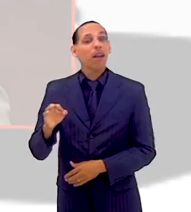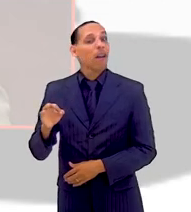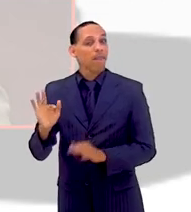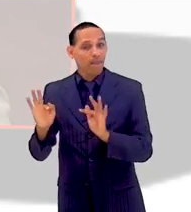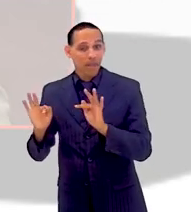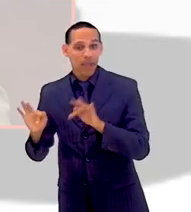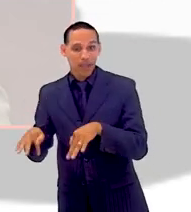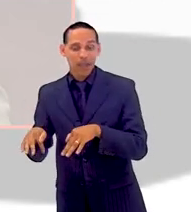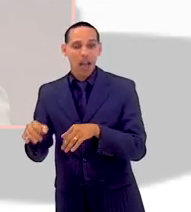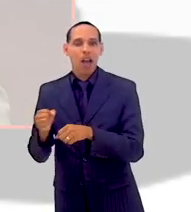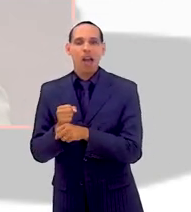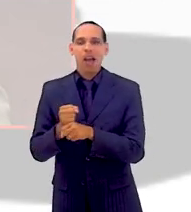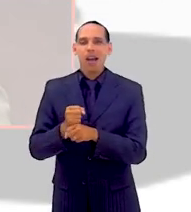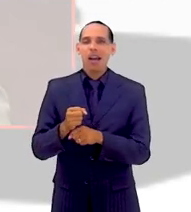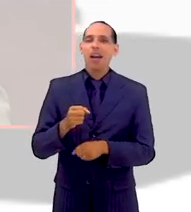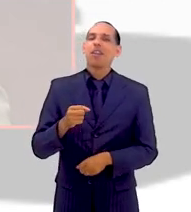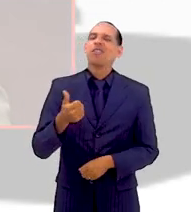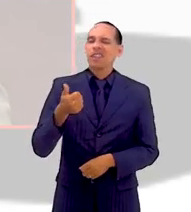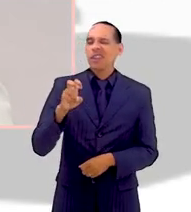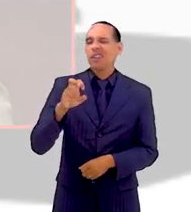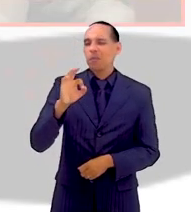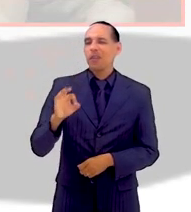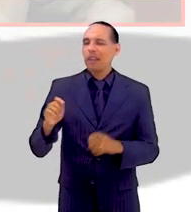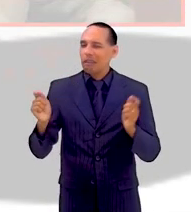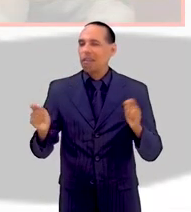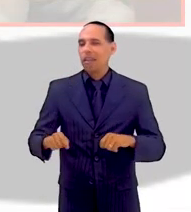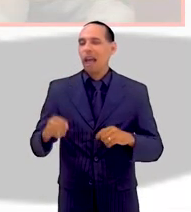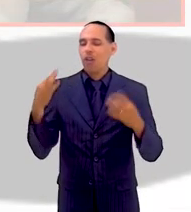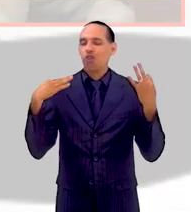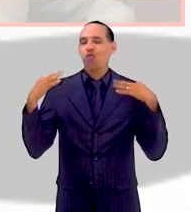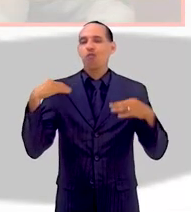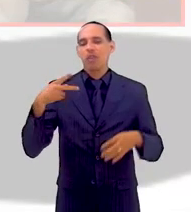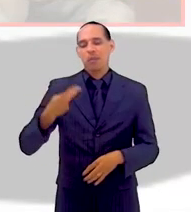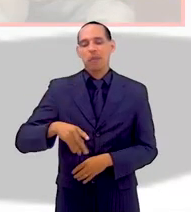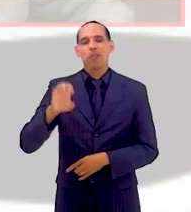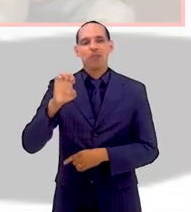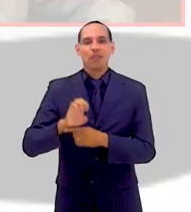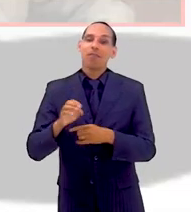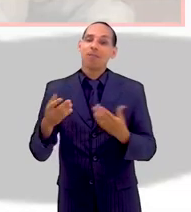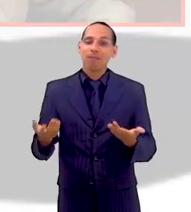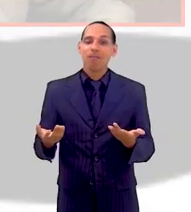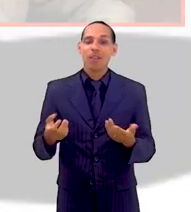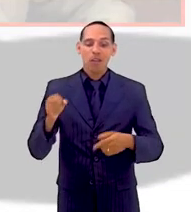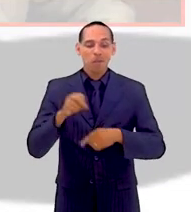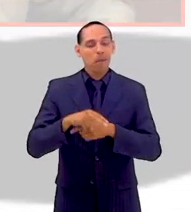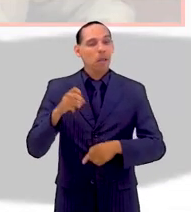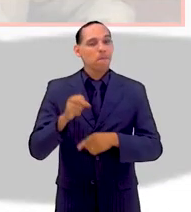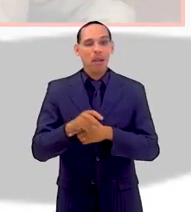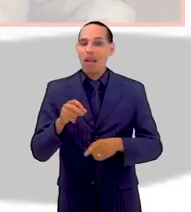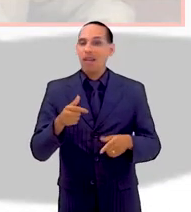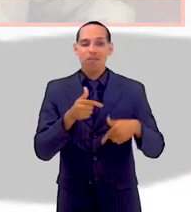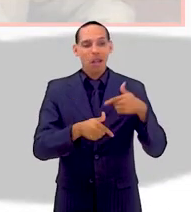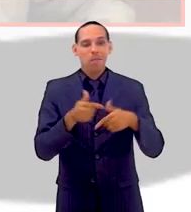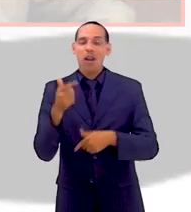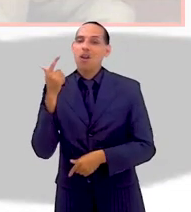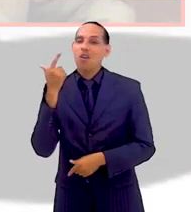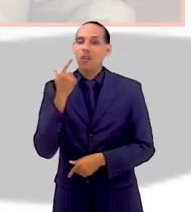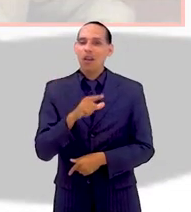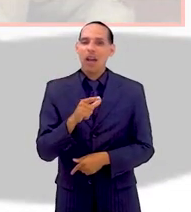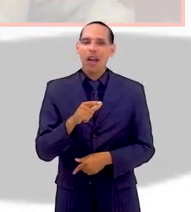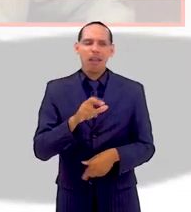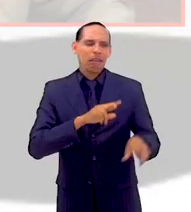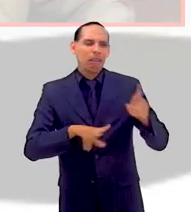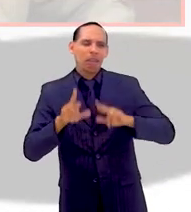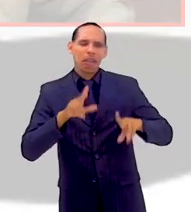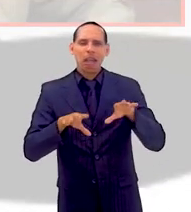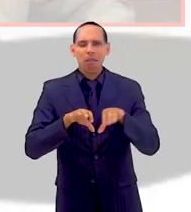no PIB estadual do turismo. Então, o turismo é empregador por excelência, ele não distingue grandes especialidades